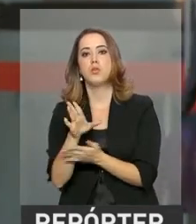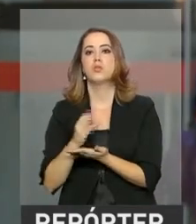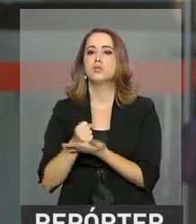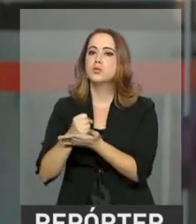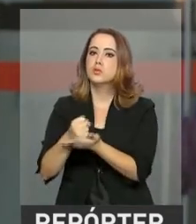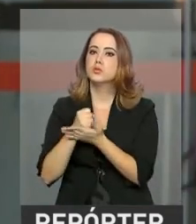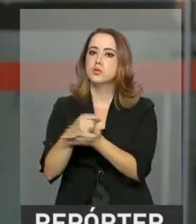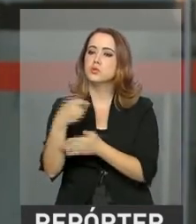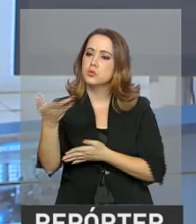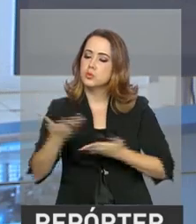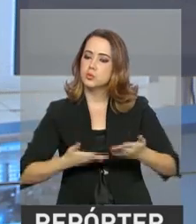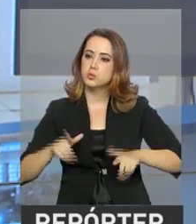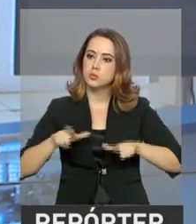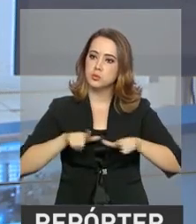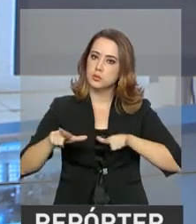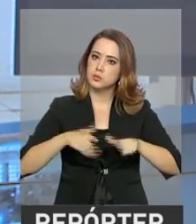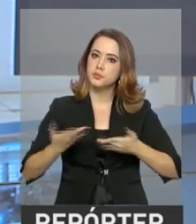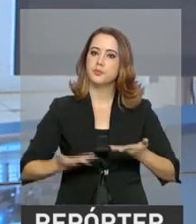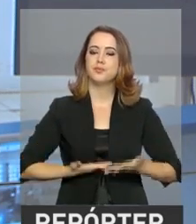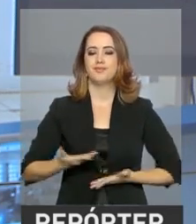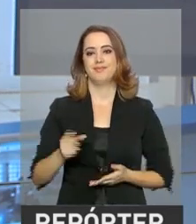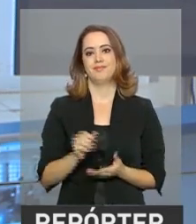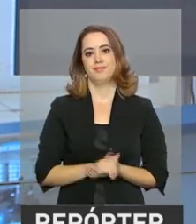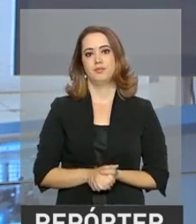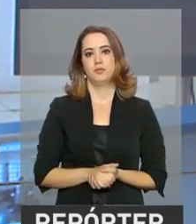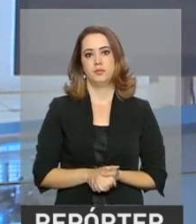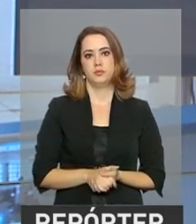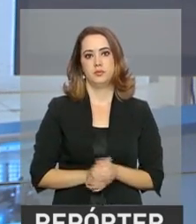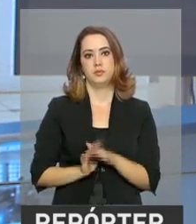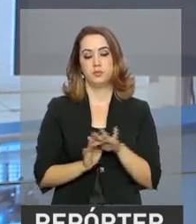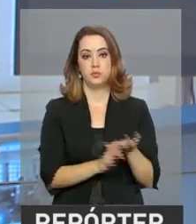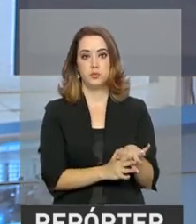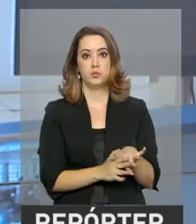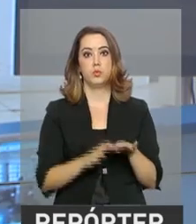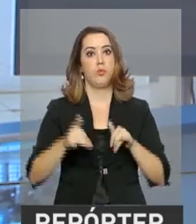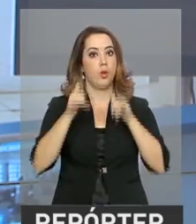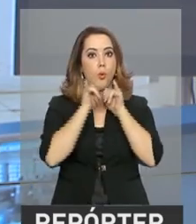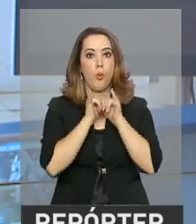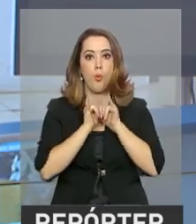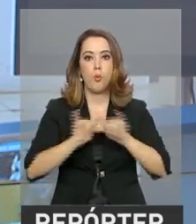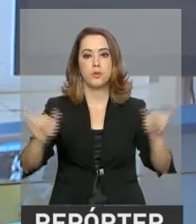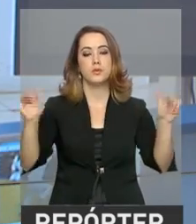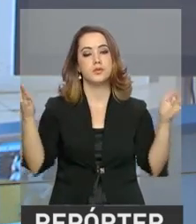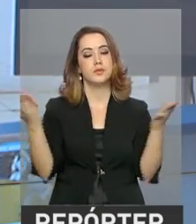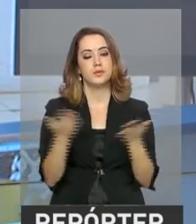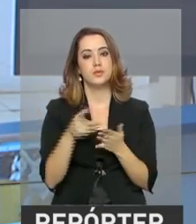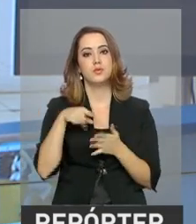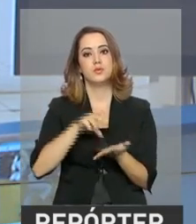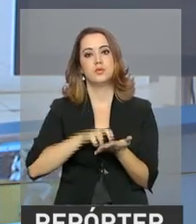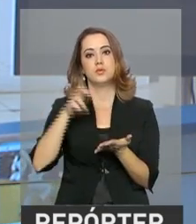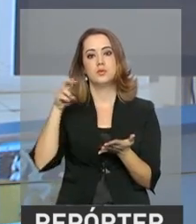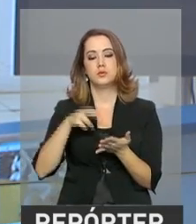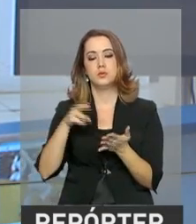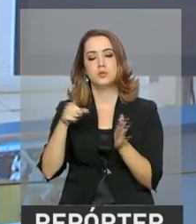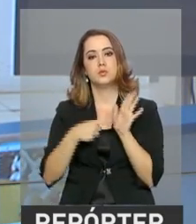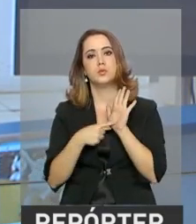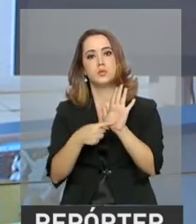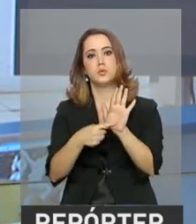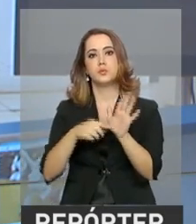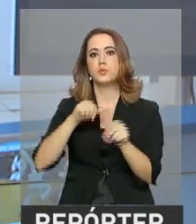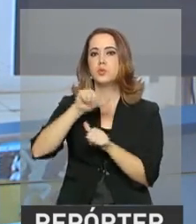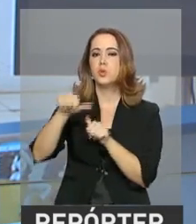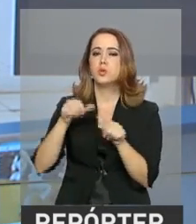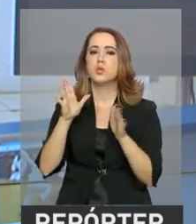cada vez estar se capacitando. Foi lançada oficialmente esta manhã na Casa Brasil, no Rio de Janeiro, a exposição itinerante